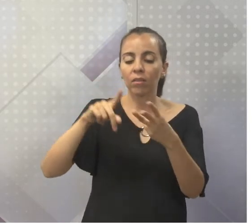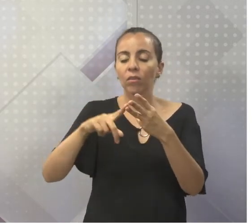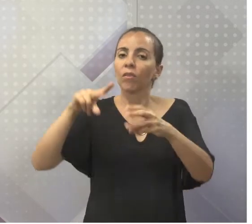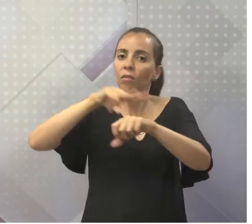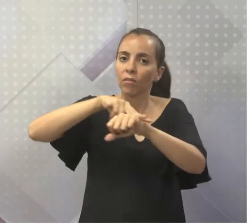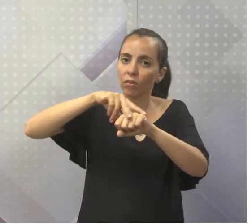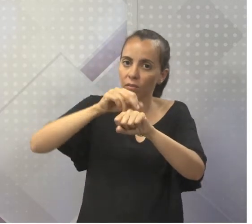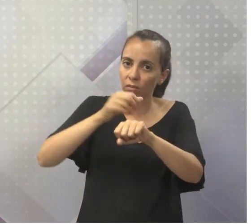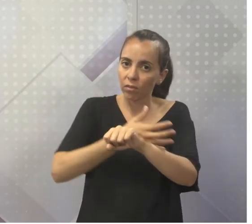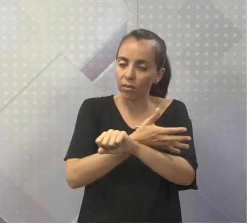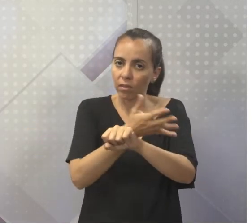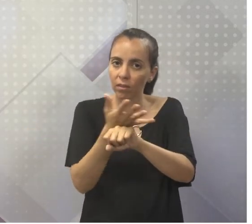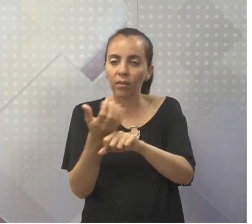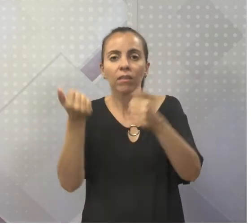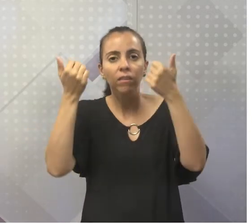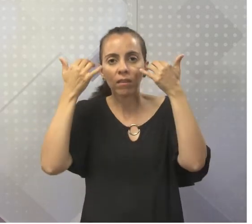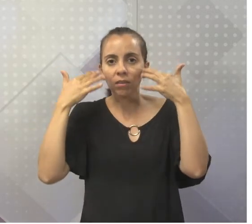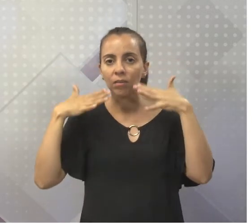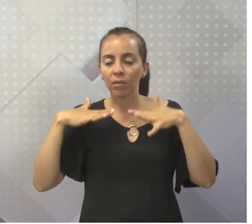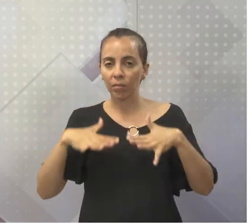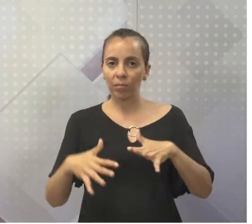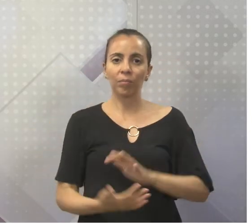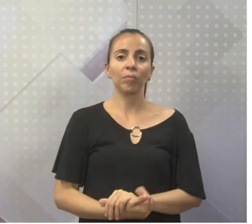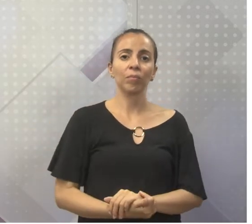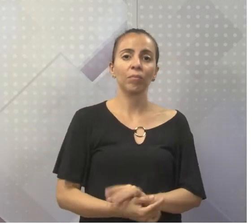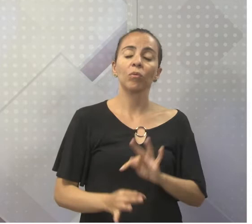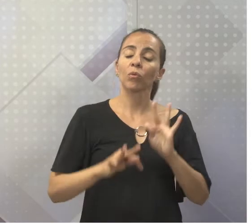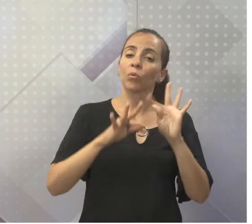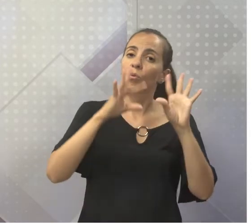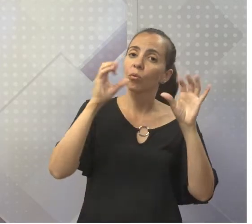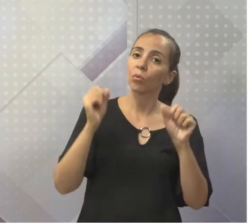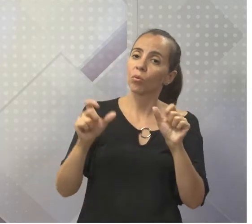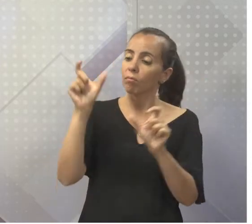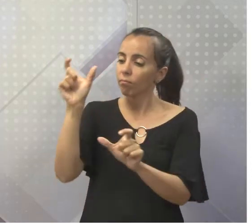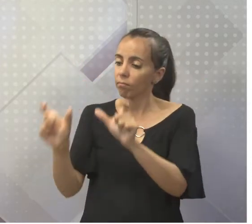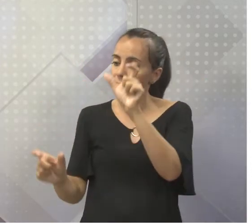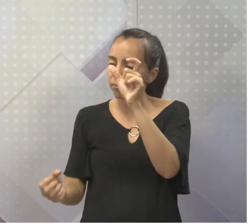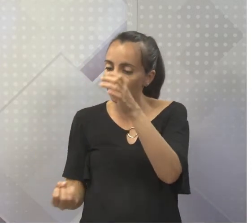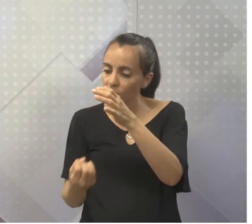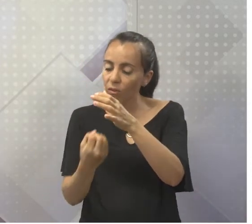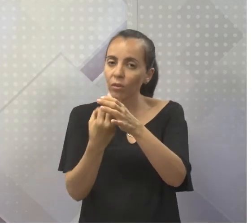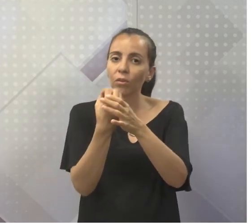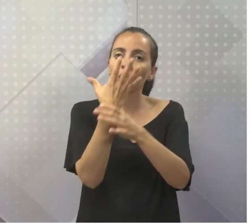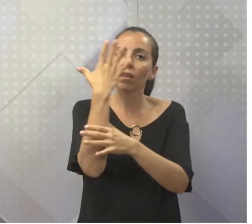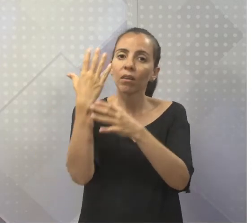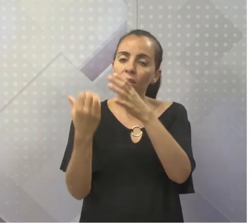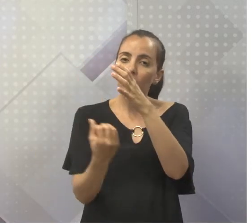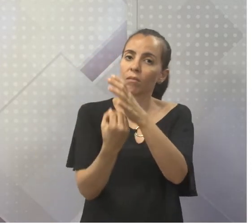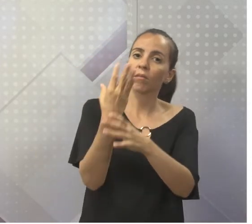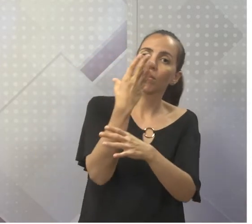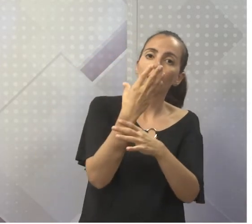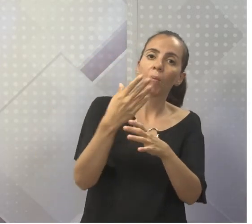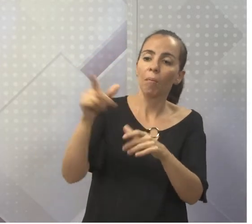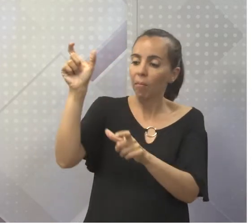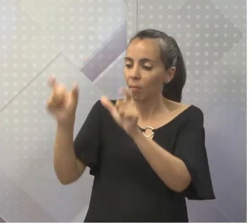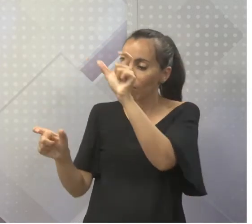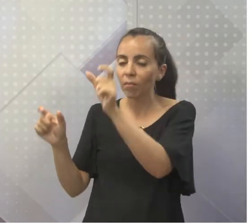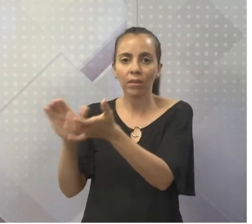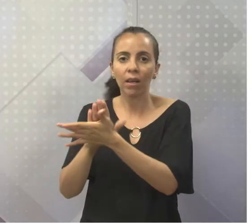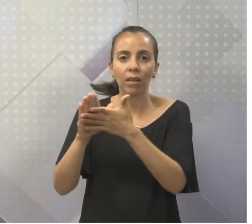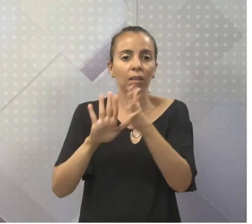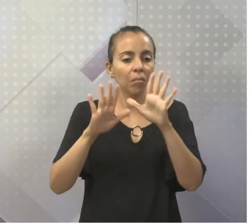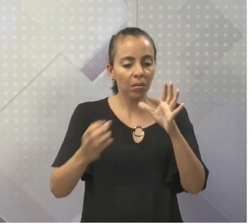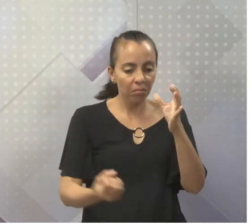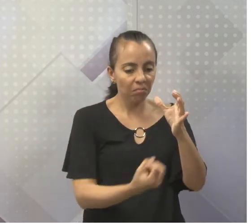naturais quando olha lá de carro tudo que foi criado é constituído de banheiro natural a essência da sua